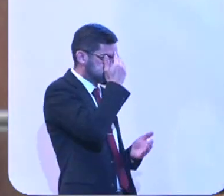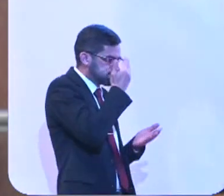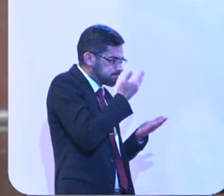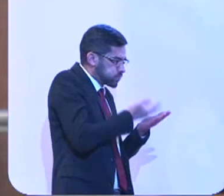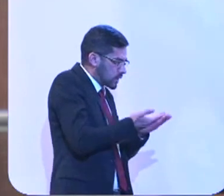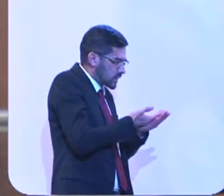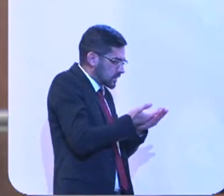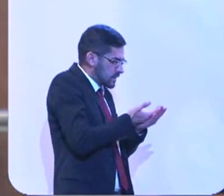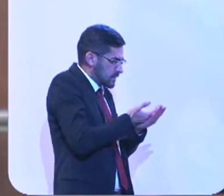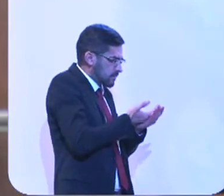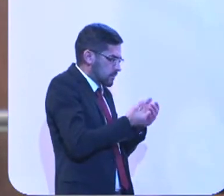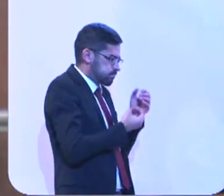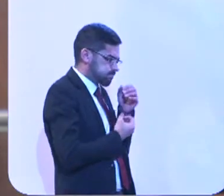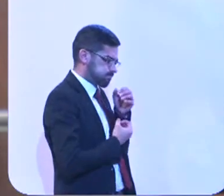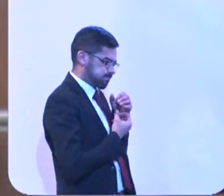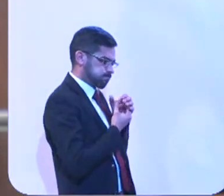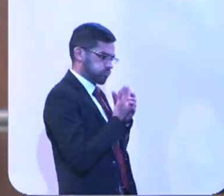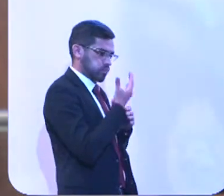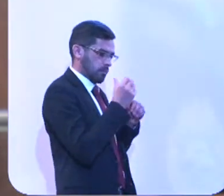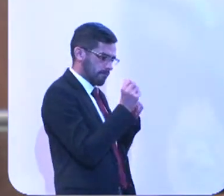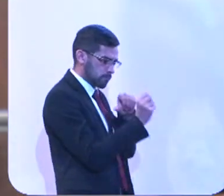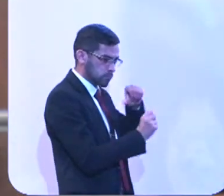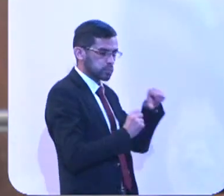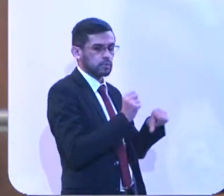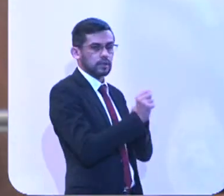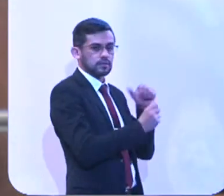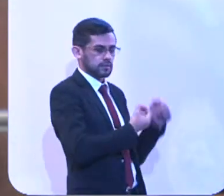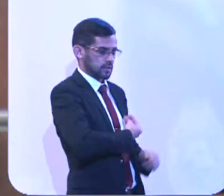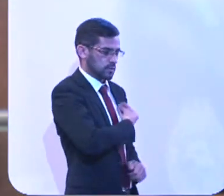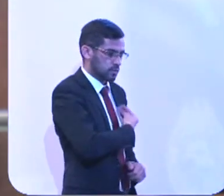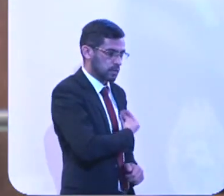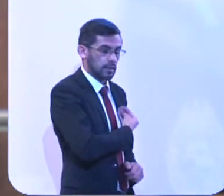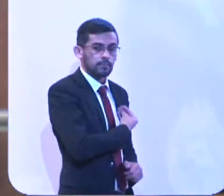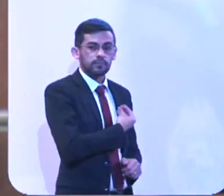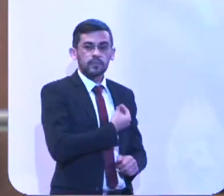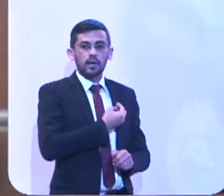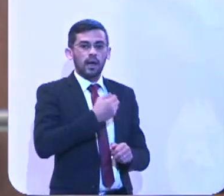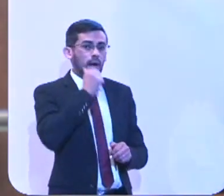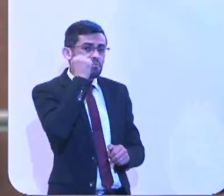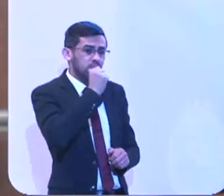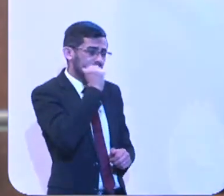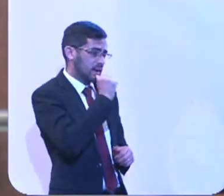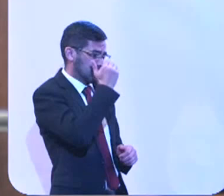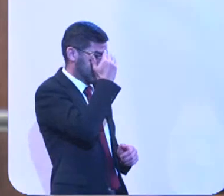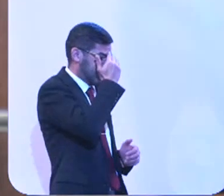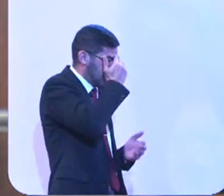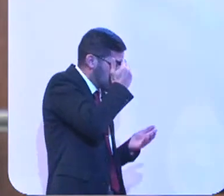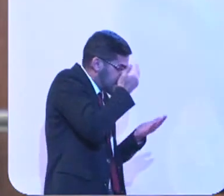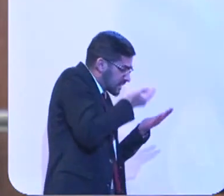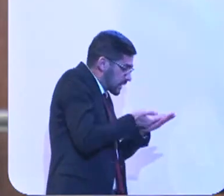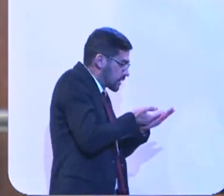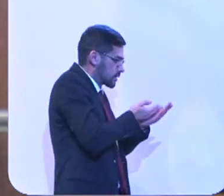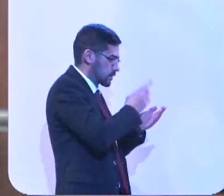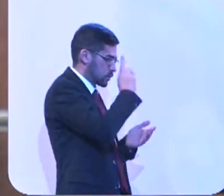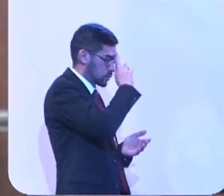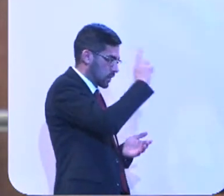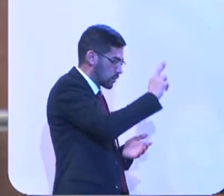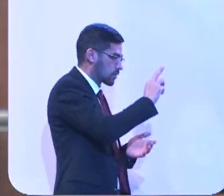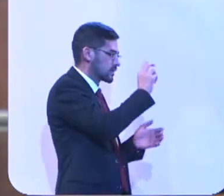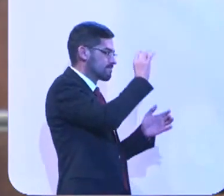que do seu interior fluiriam águas de águas vivas. Ela começa a crer que o Senhor